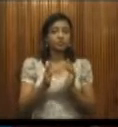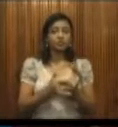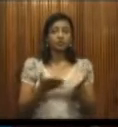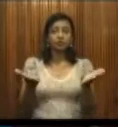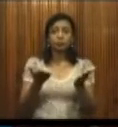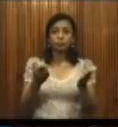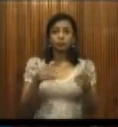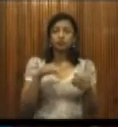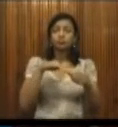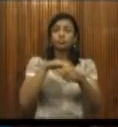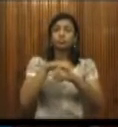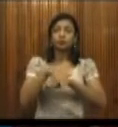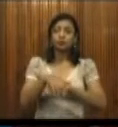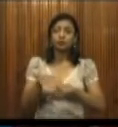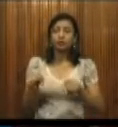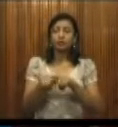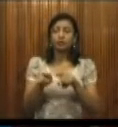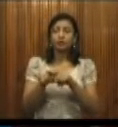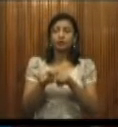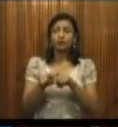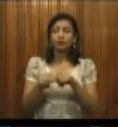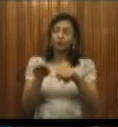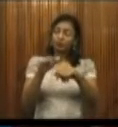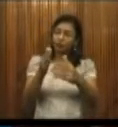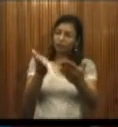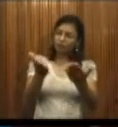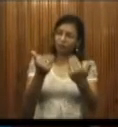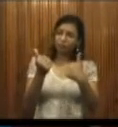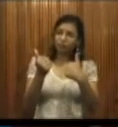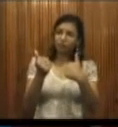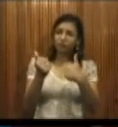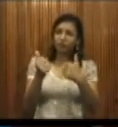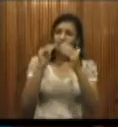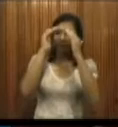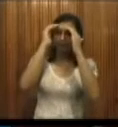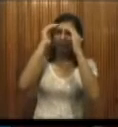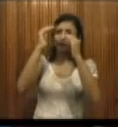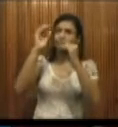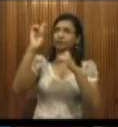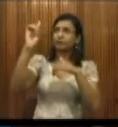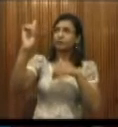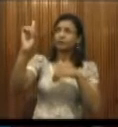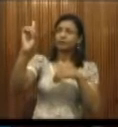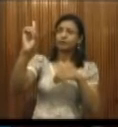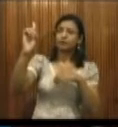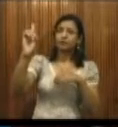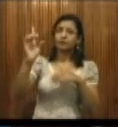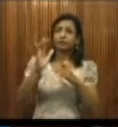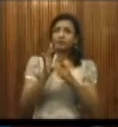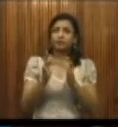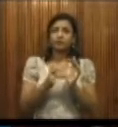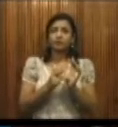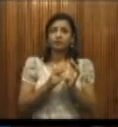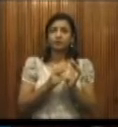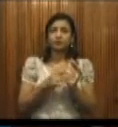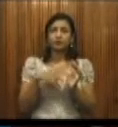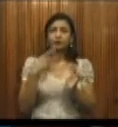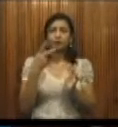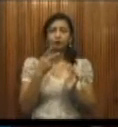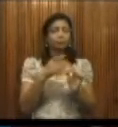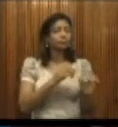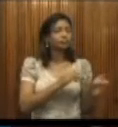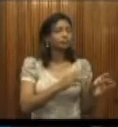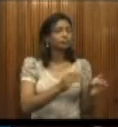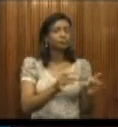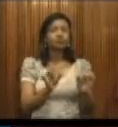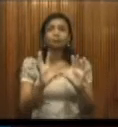você nessa noite? Vem e segue-me. Jesus falou para aquele jovem, vai e venda tudo o que